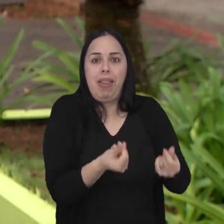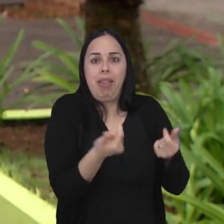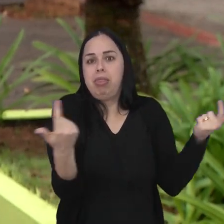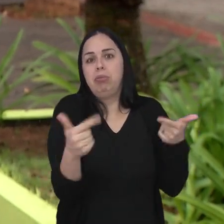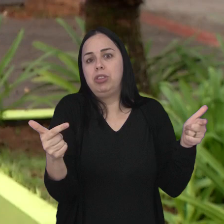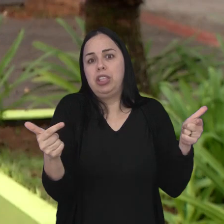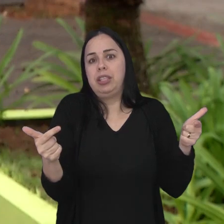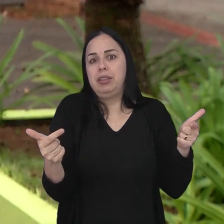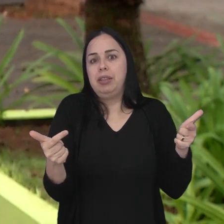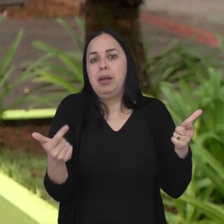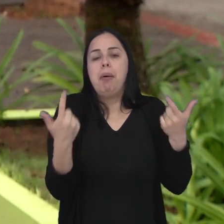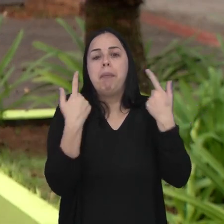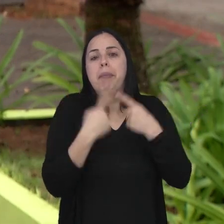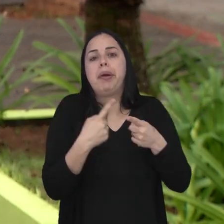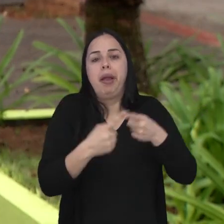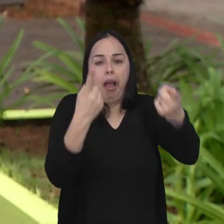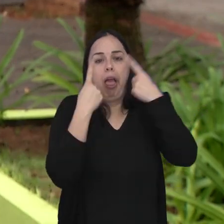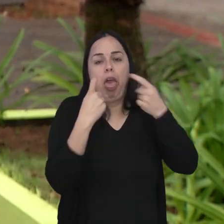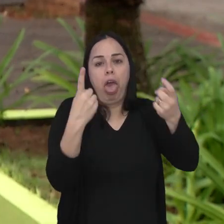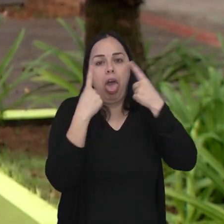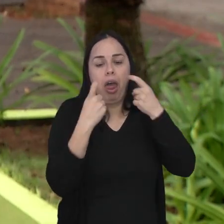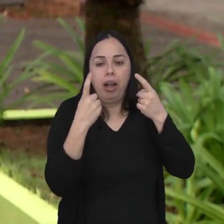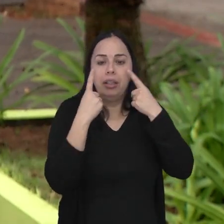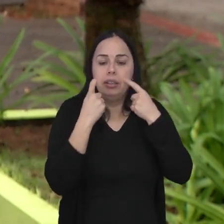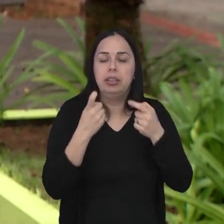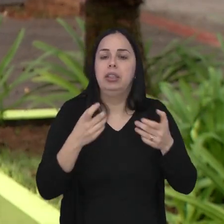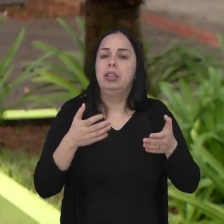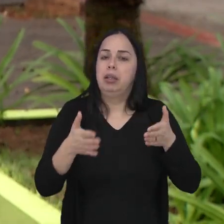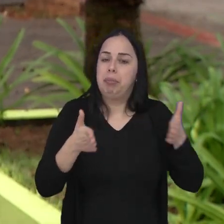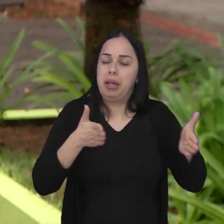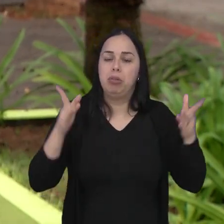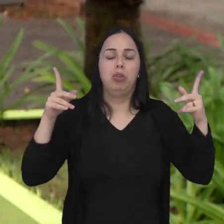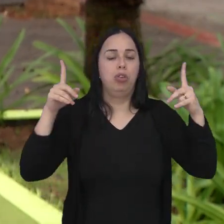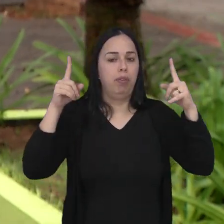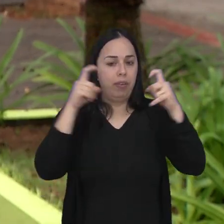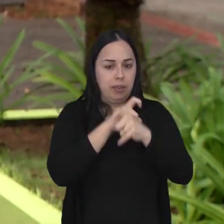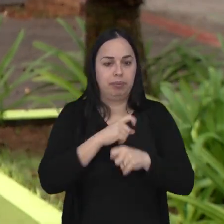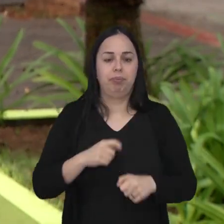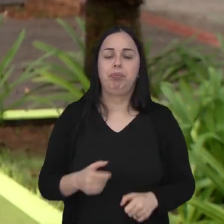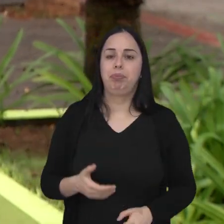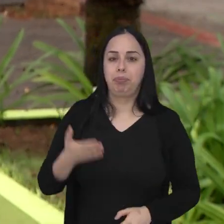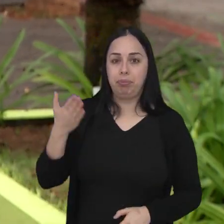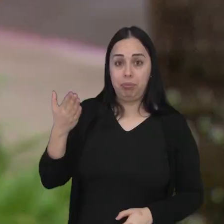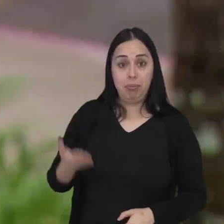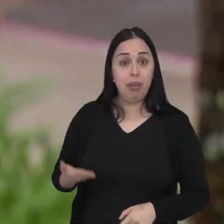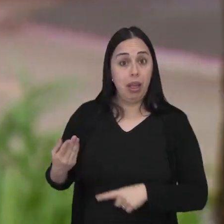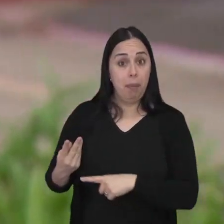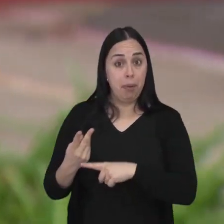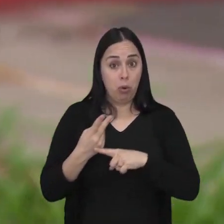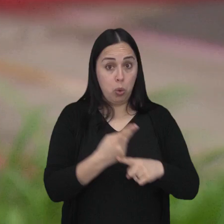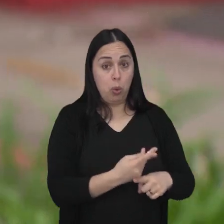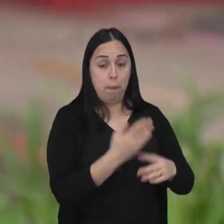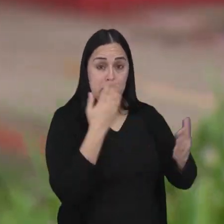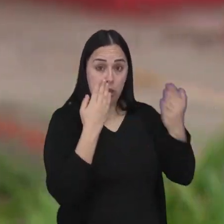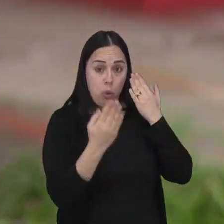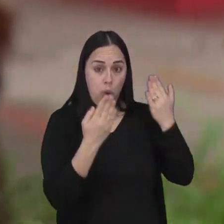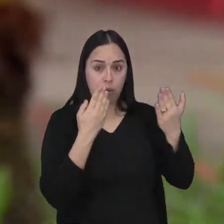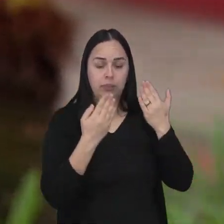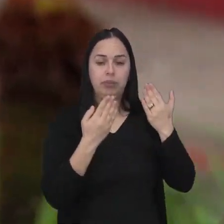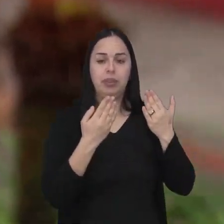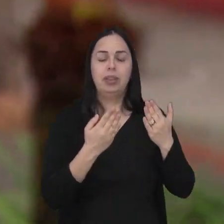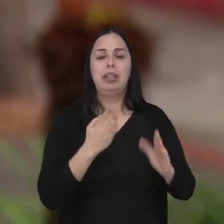vida para ela e eu não tinha qualidade de vida também nessa época. Então era muito exaustivo. A Daniele procurou